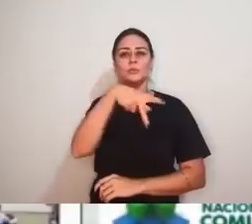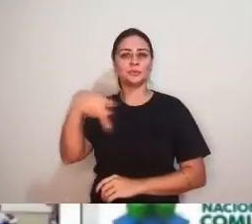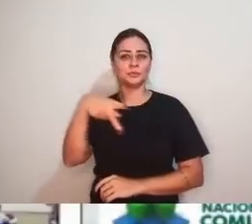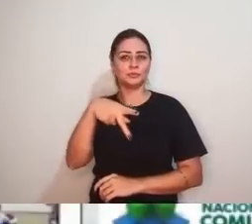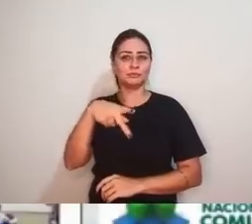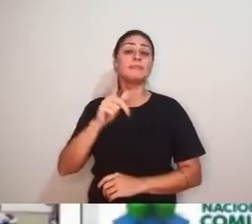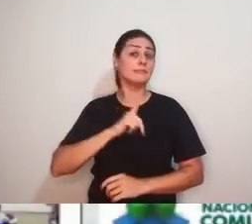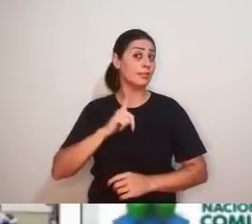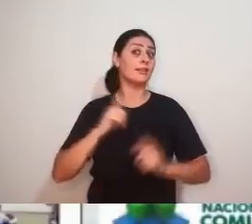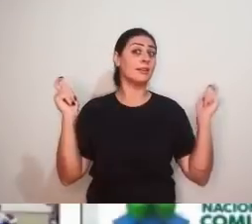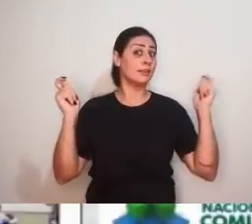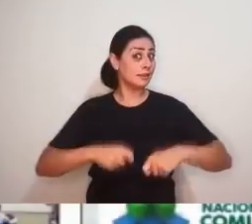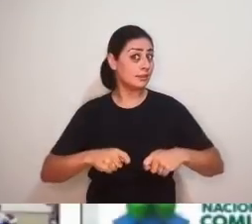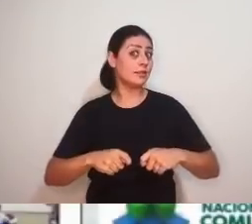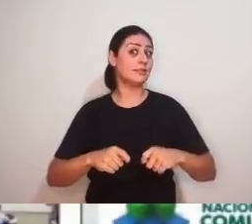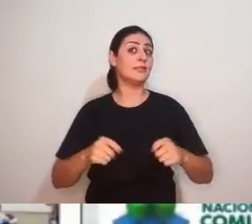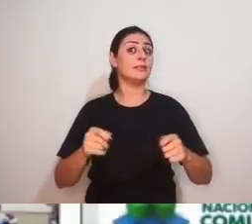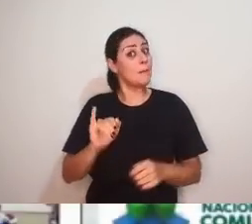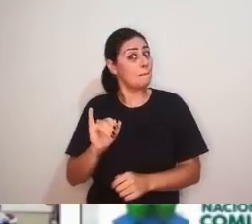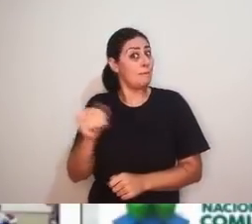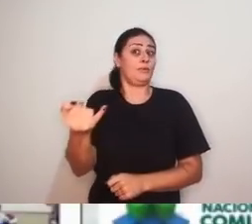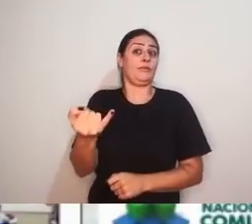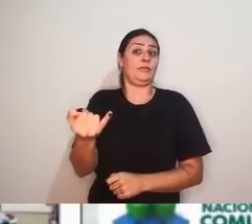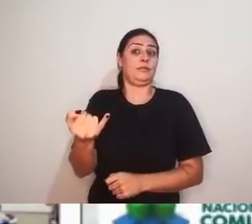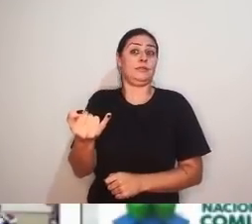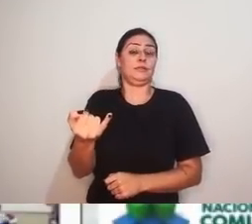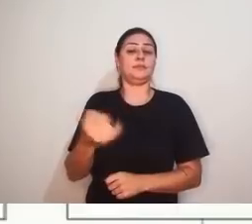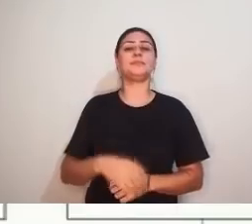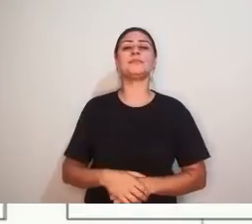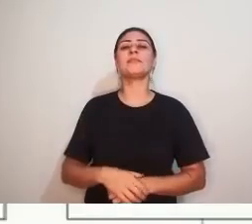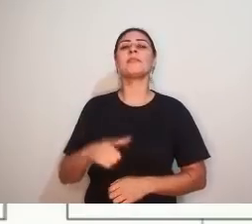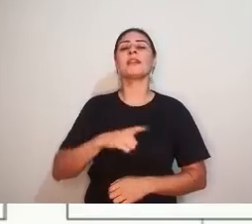professores. Então, a gente tem essa possibilidade. Vamos aproveitar, né?